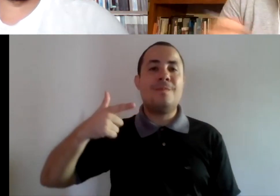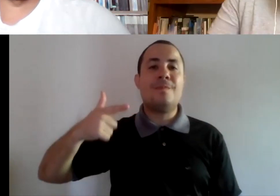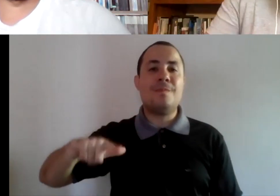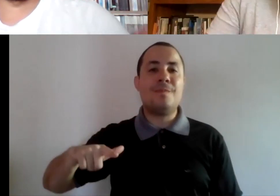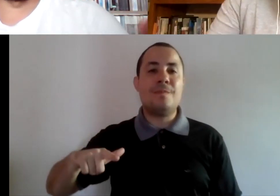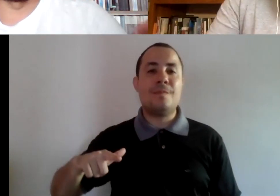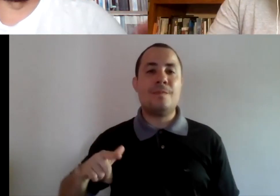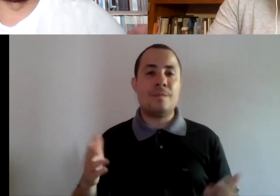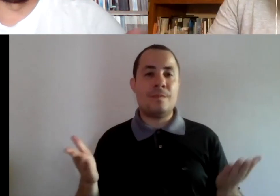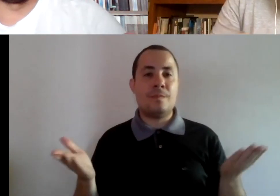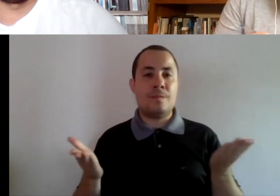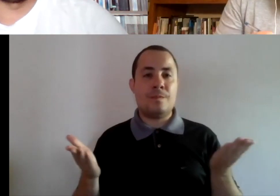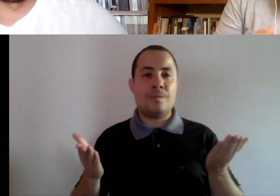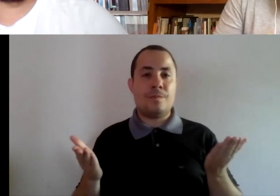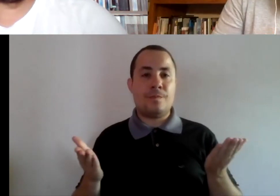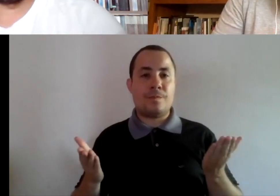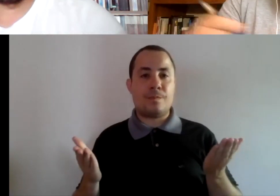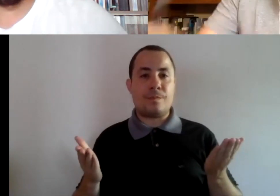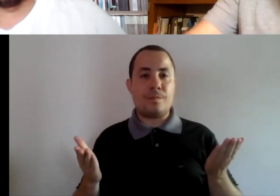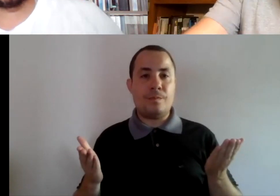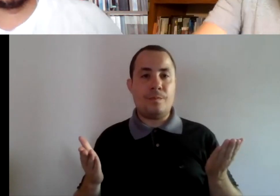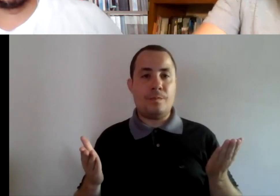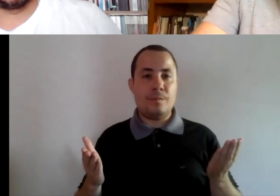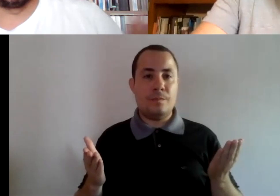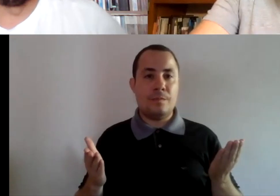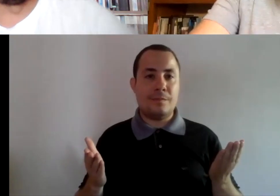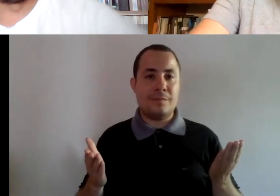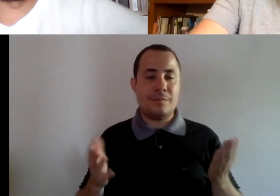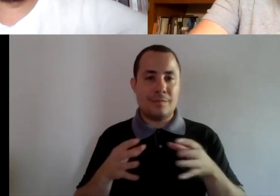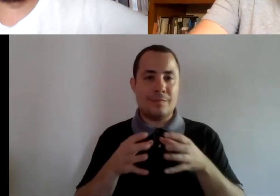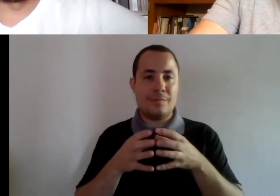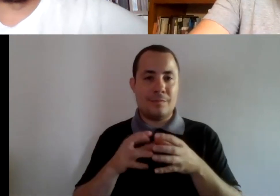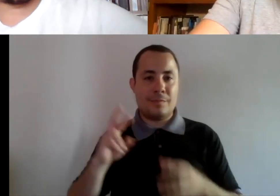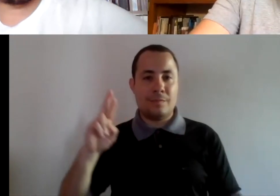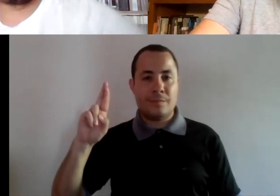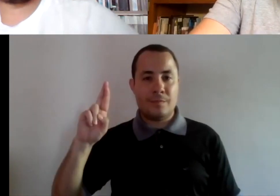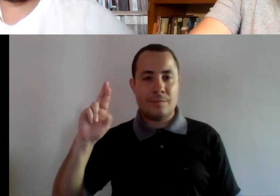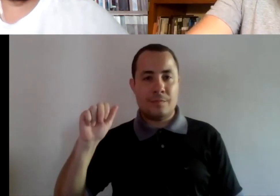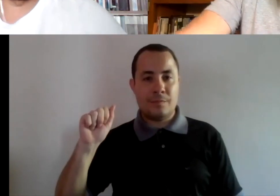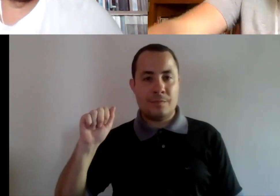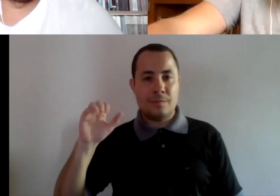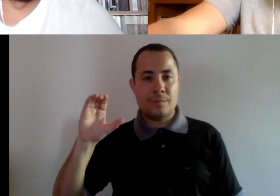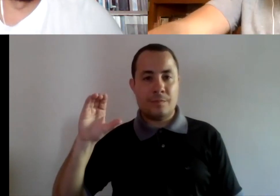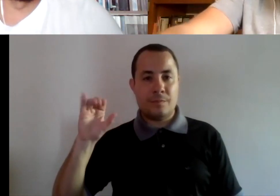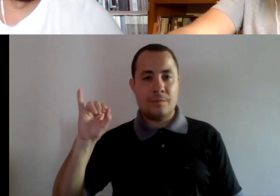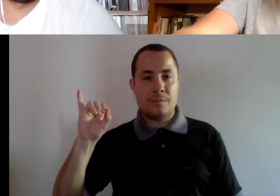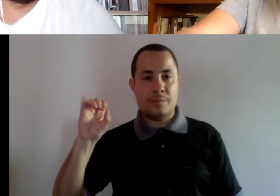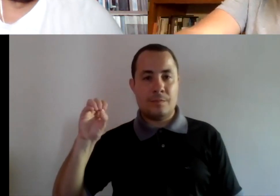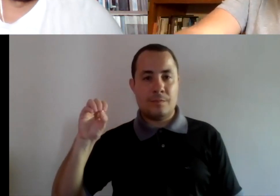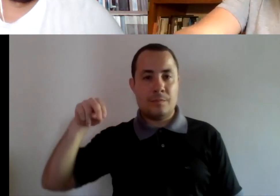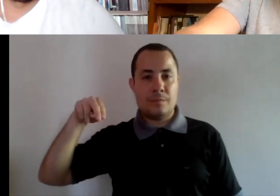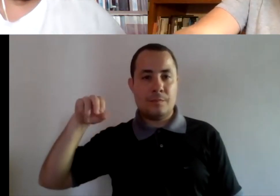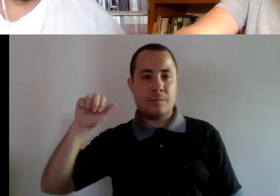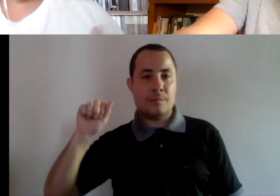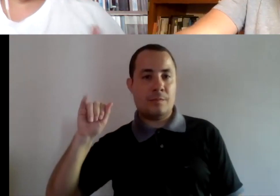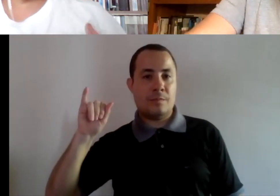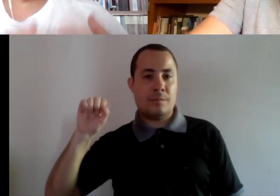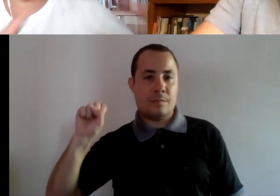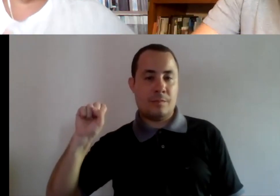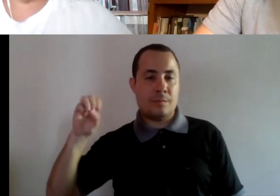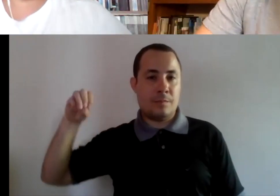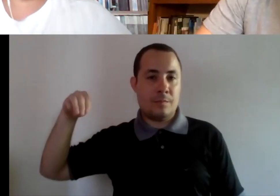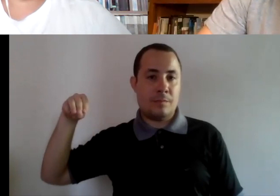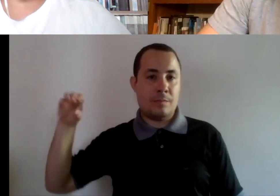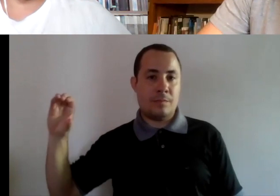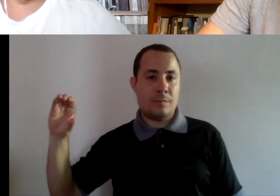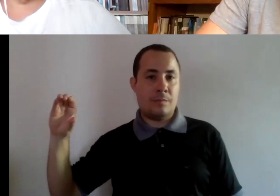A presença dos Racionais MCs aí nos vestibulares, né? Saiu em livro. O livro já nasce